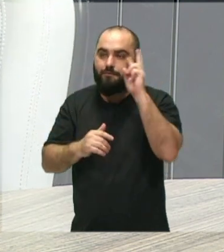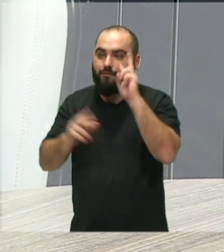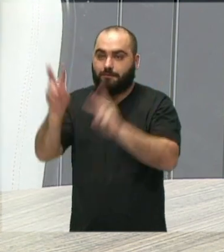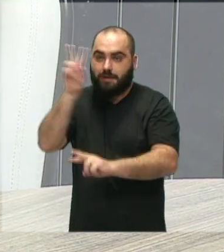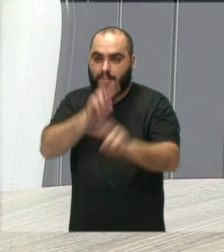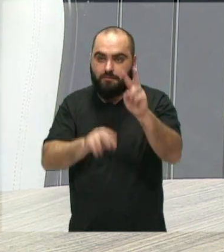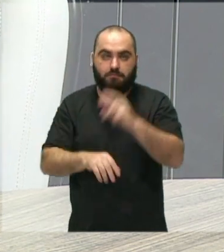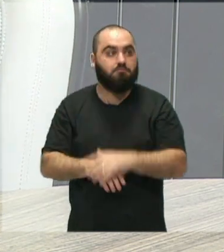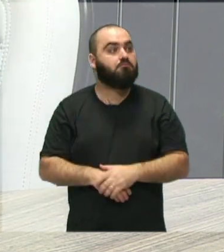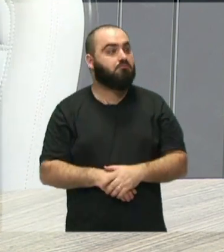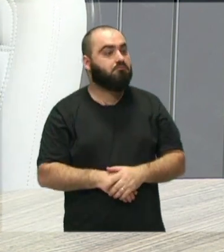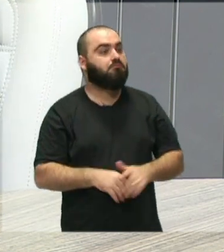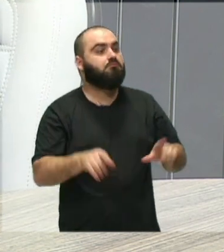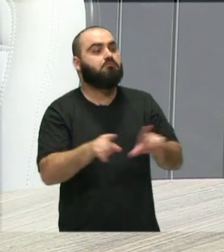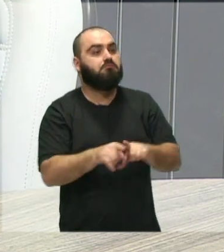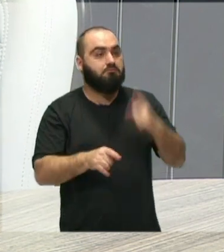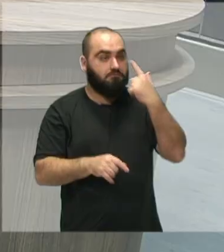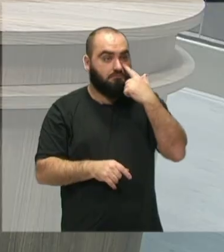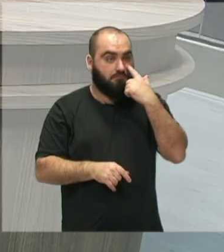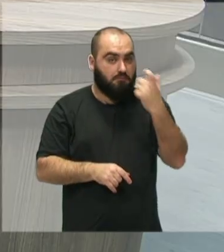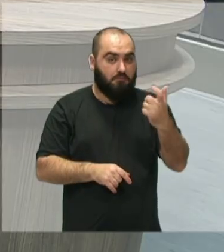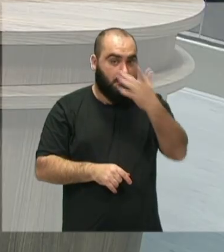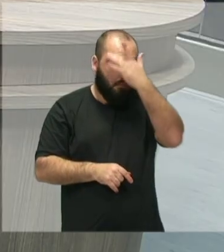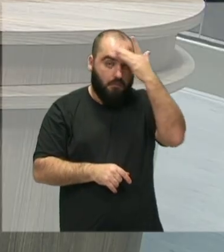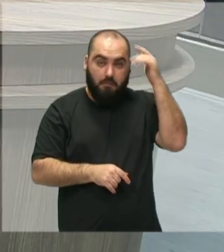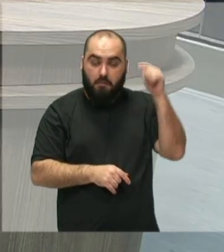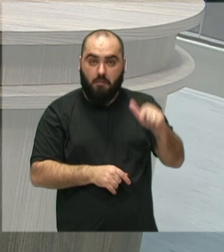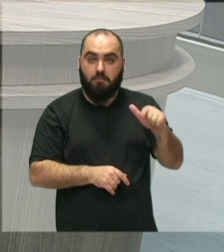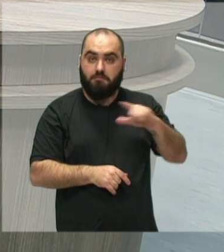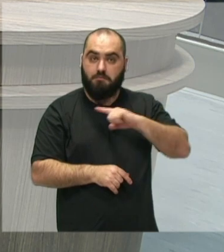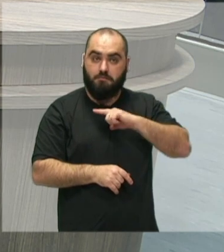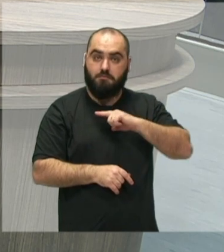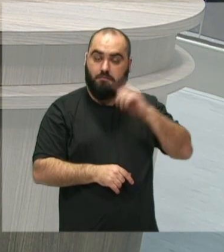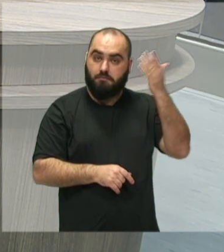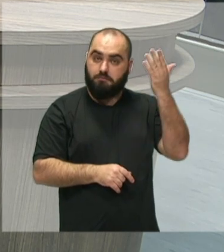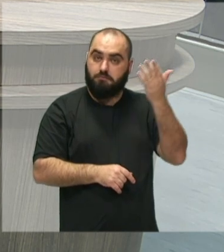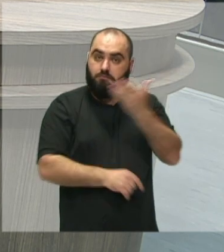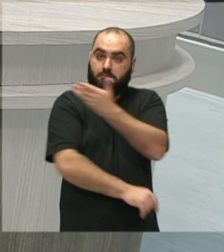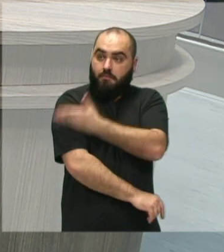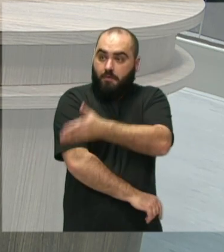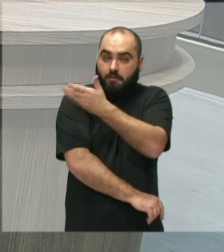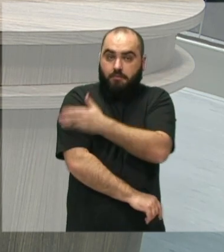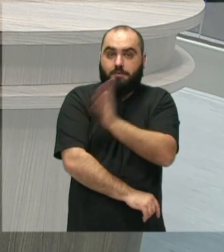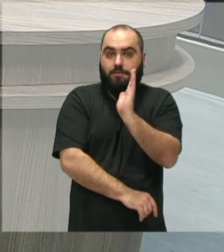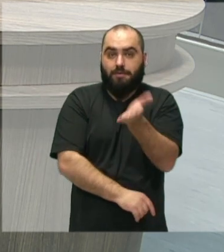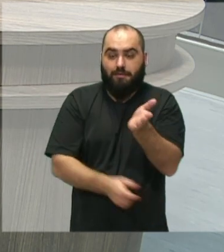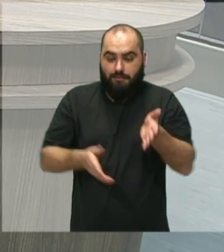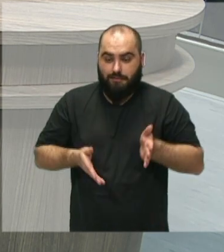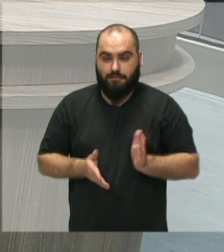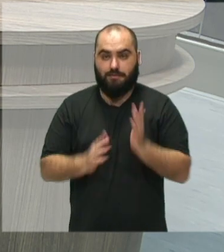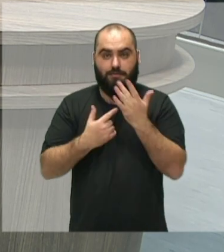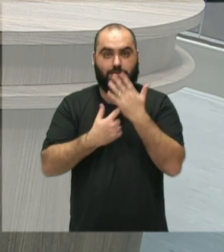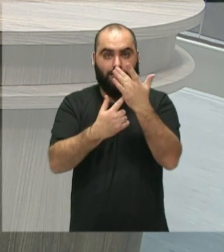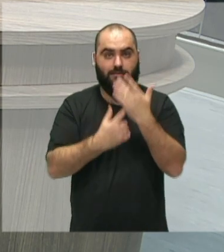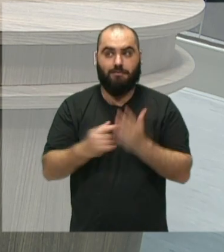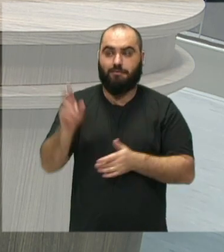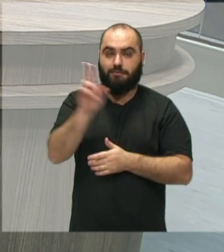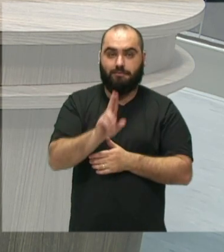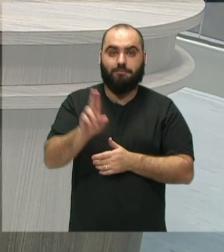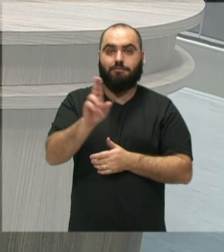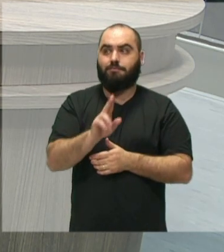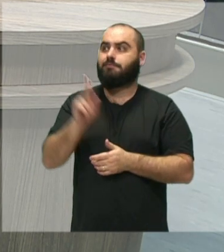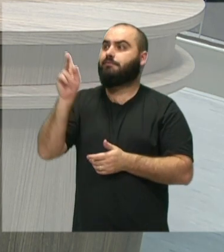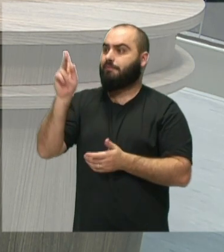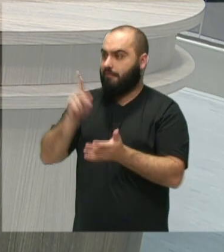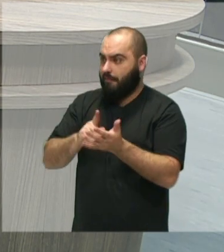também interessante para essas novas gerações que estão muito acostumadas, né? Nasceram já com a tecnologia, né? E aí, justamente, a